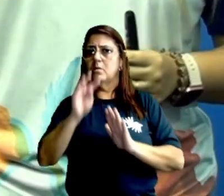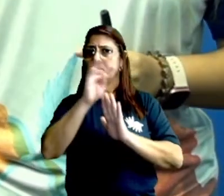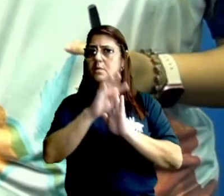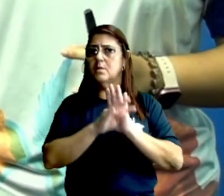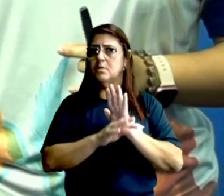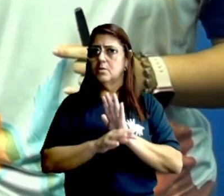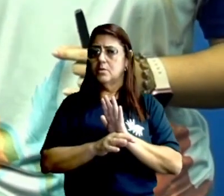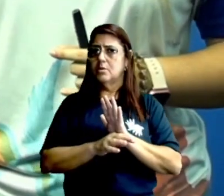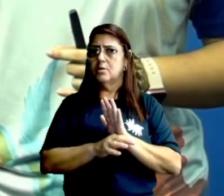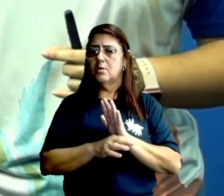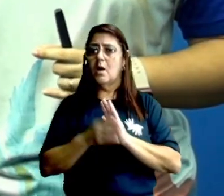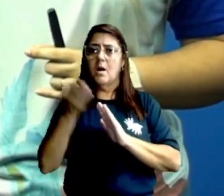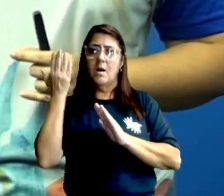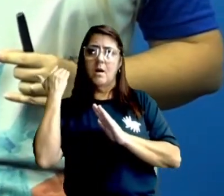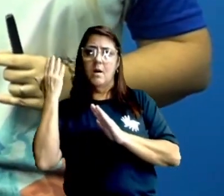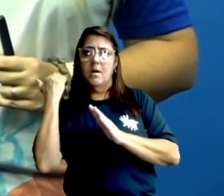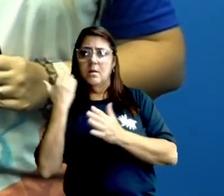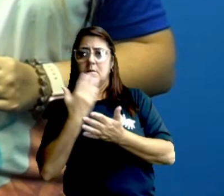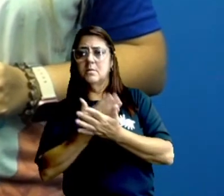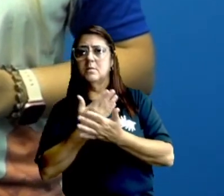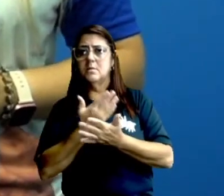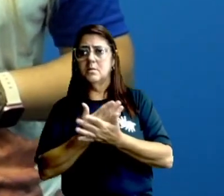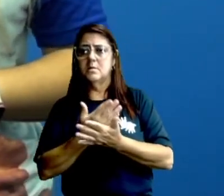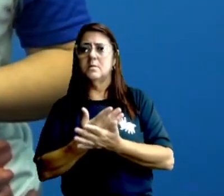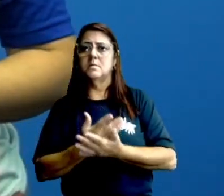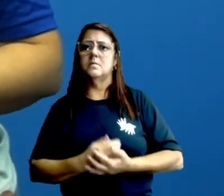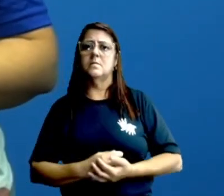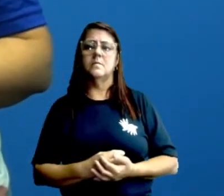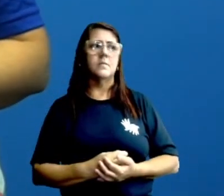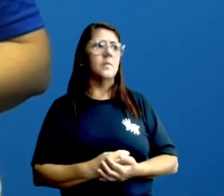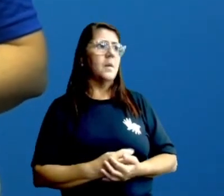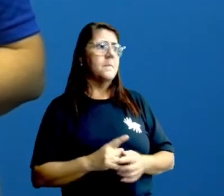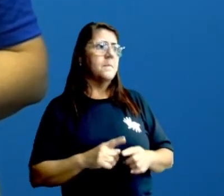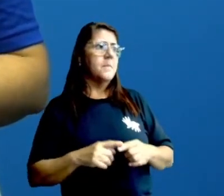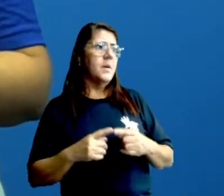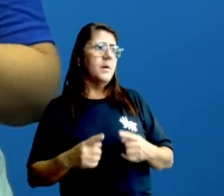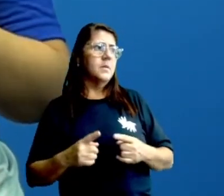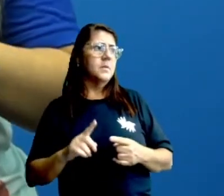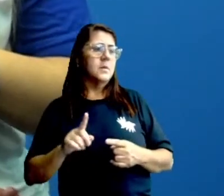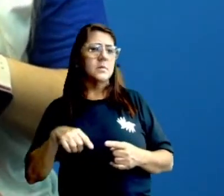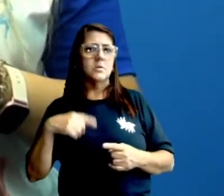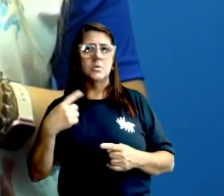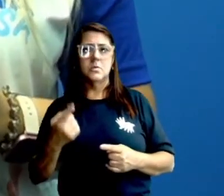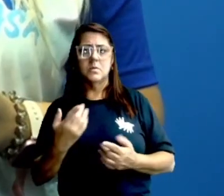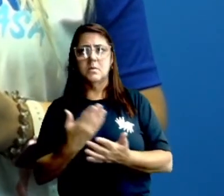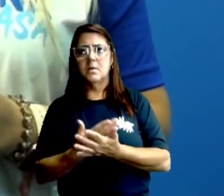textinhos que a gente já tinha estudado nas outras aulas, né? Nas próximas aulas,